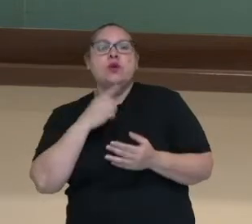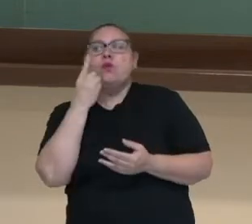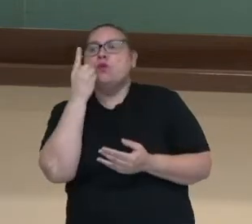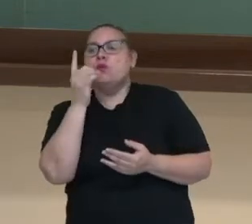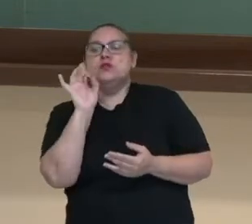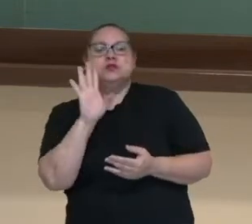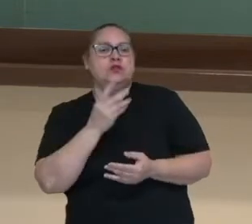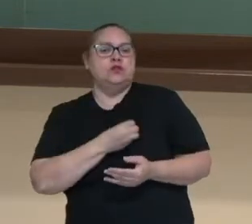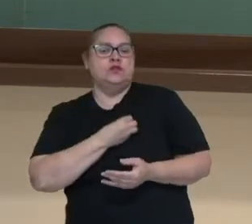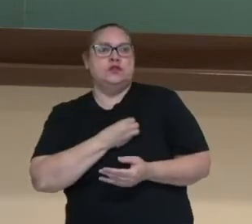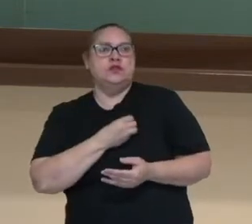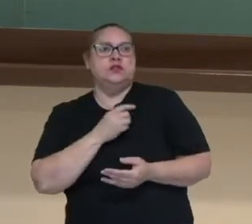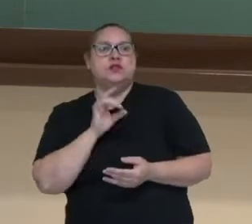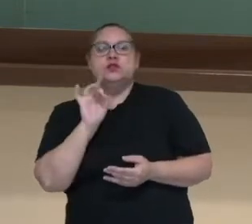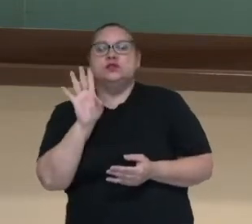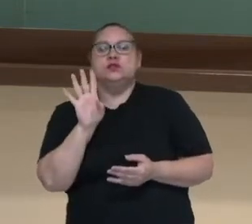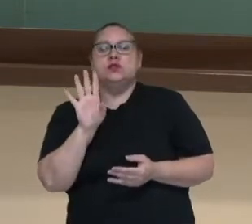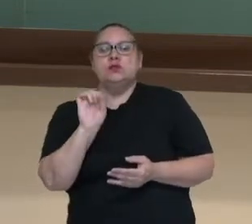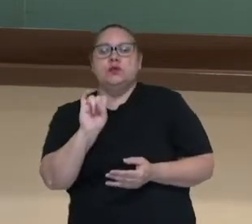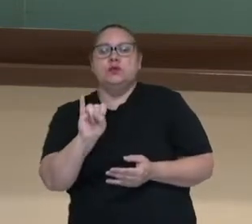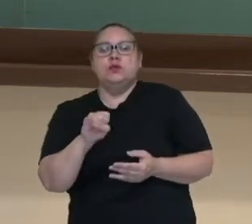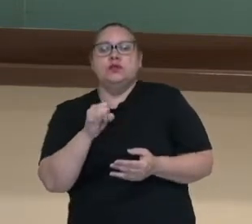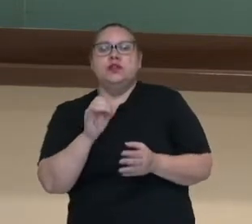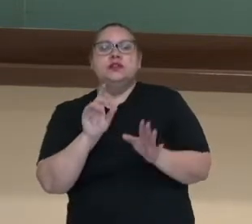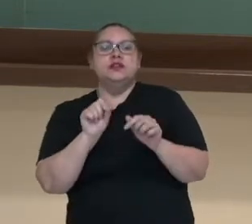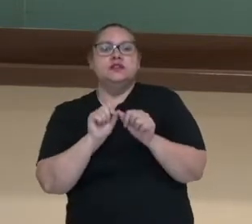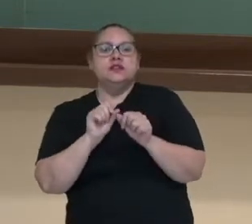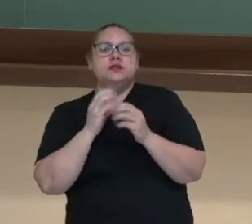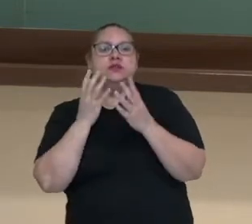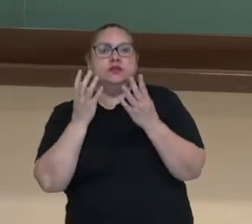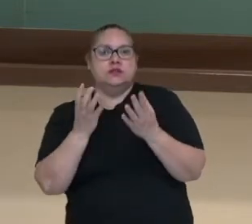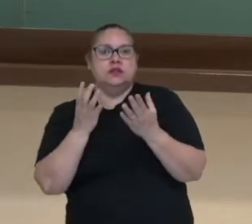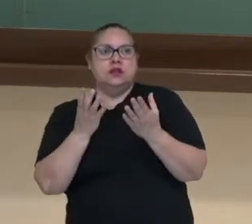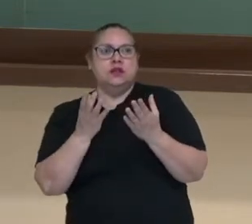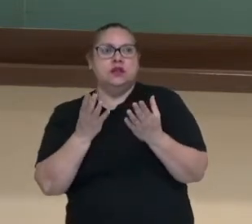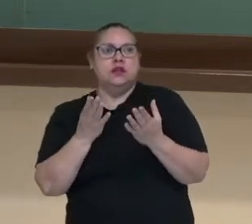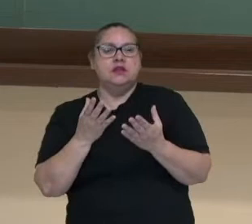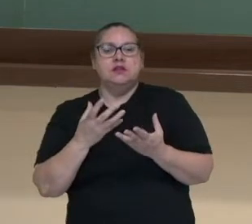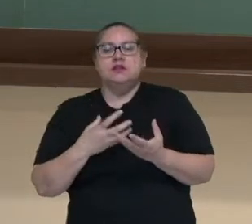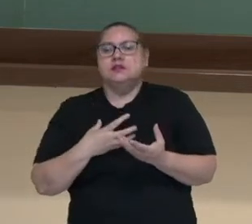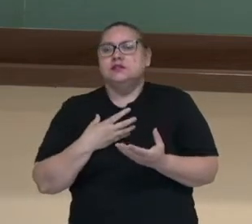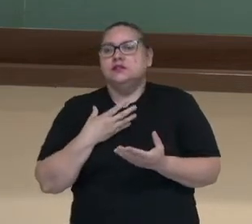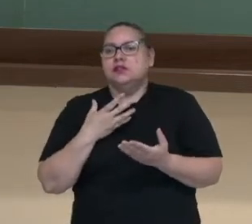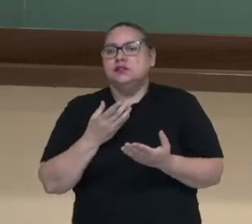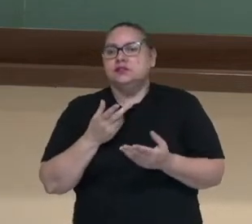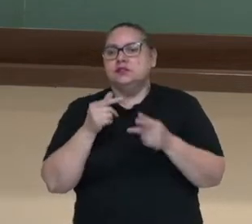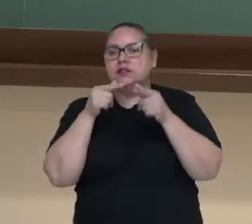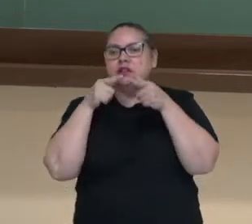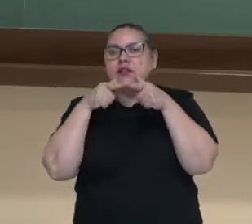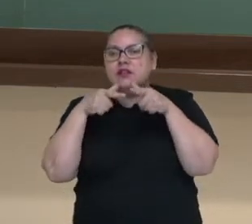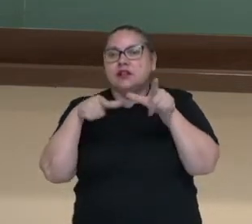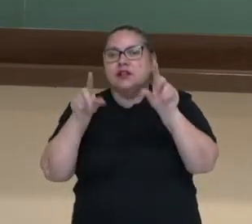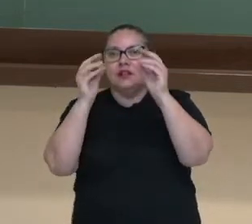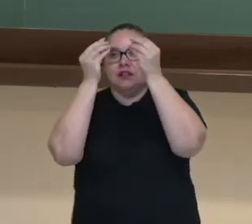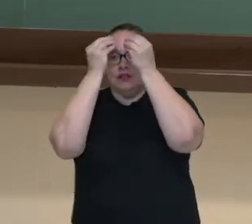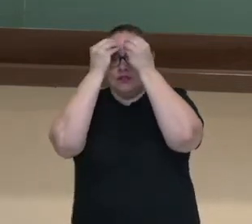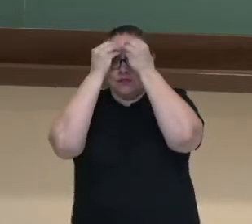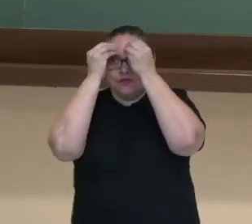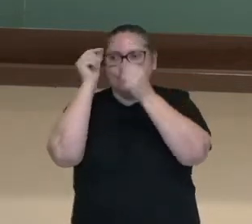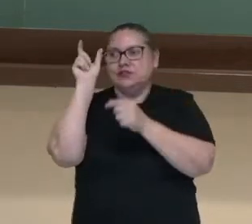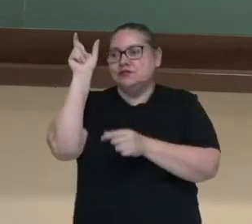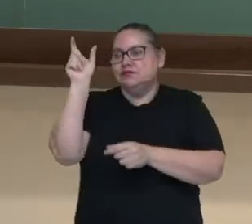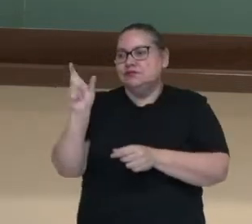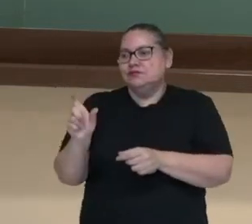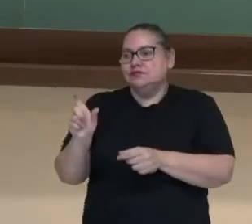vida e nela só tem uma chance de fazer aquilo que quer. Então, essa é a linguagem da Clarice, né? É uma